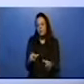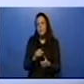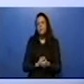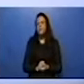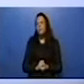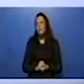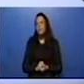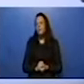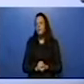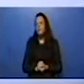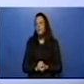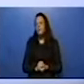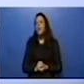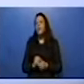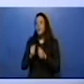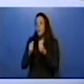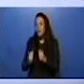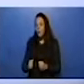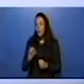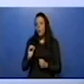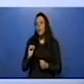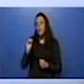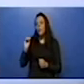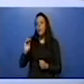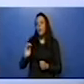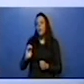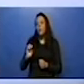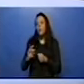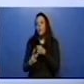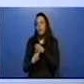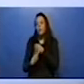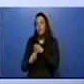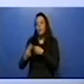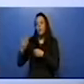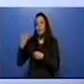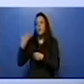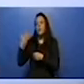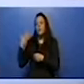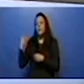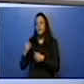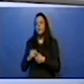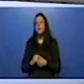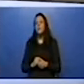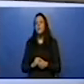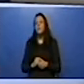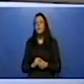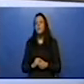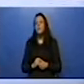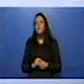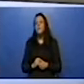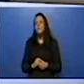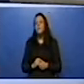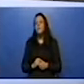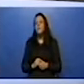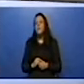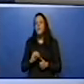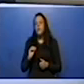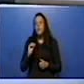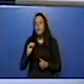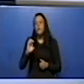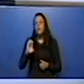admitem numa boa o uso destes verbos no passado depois delas. Não fica exigindo